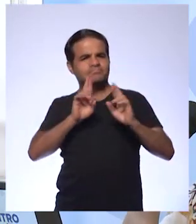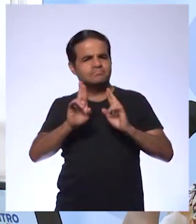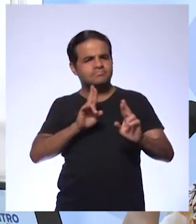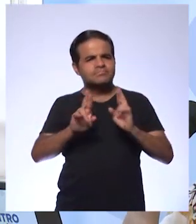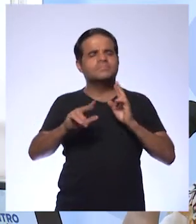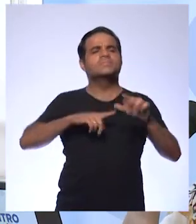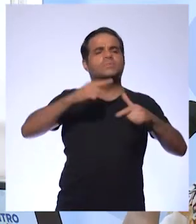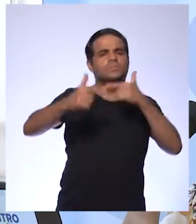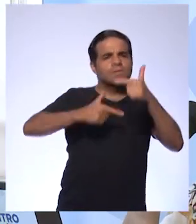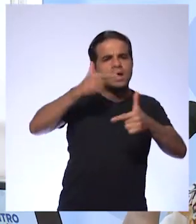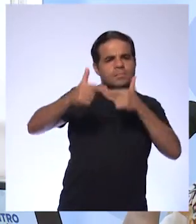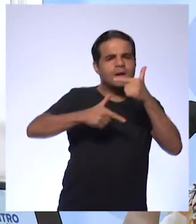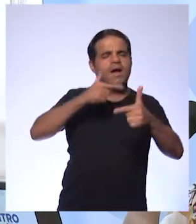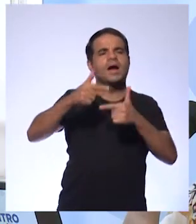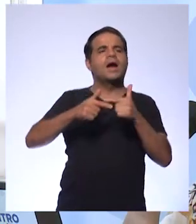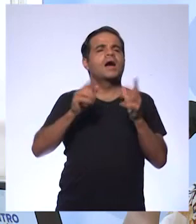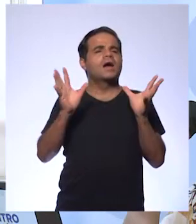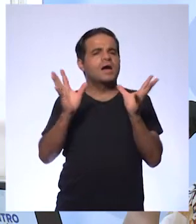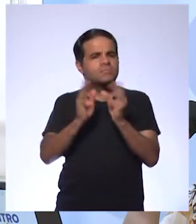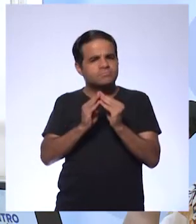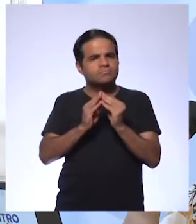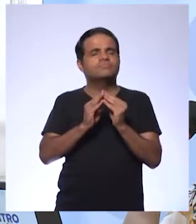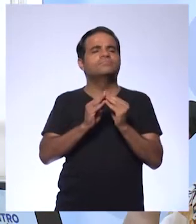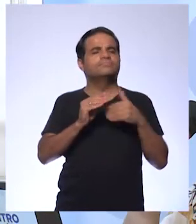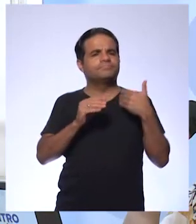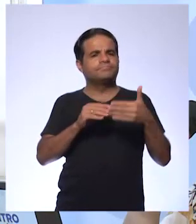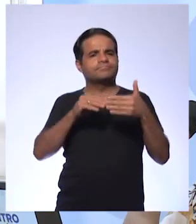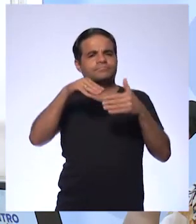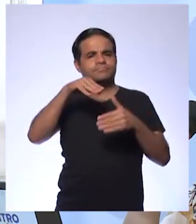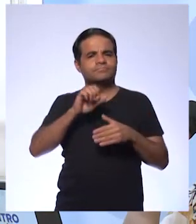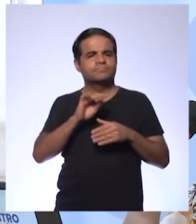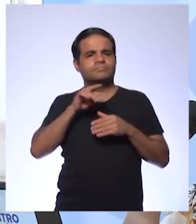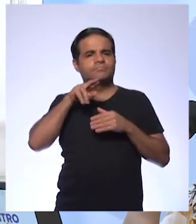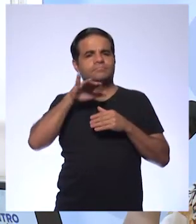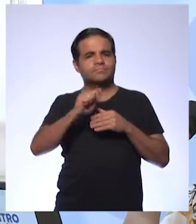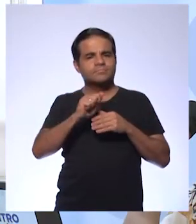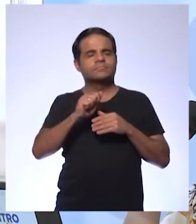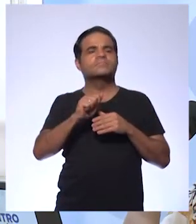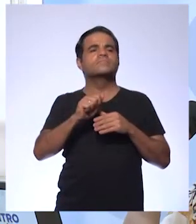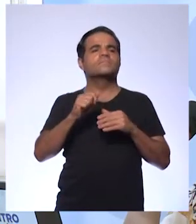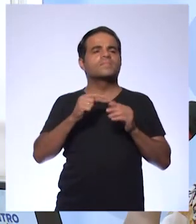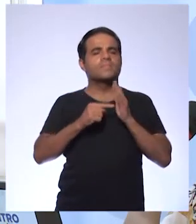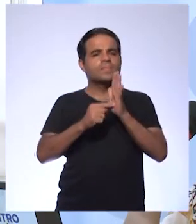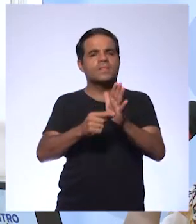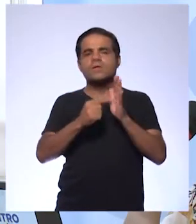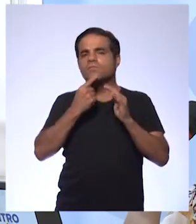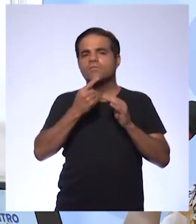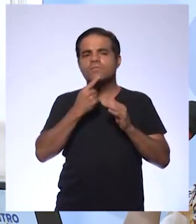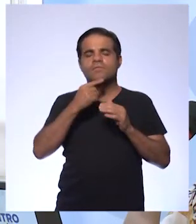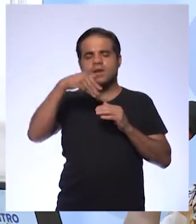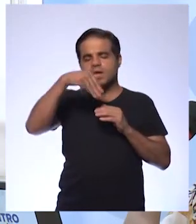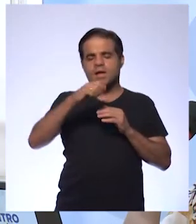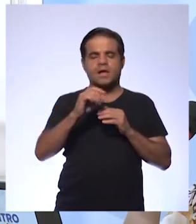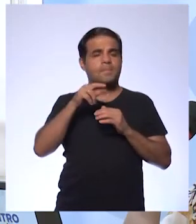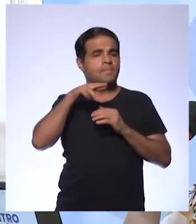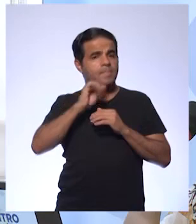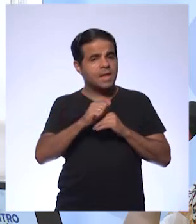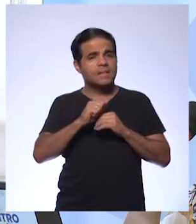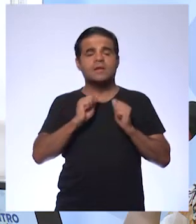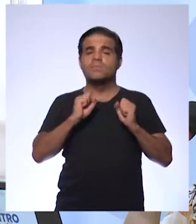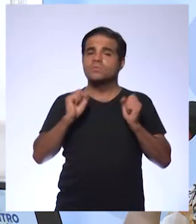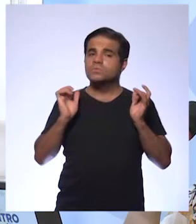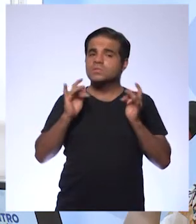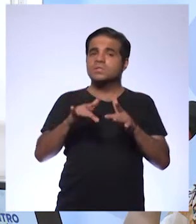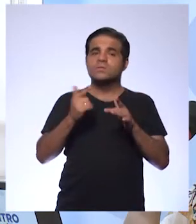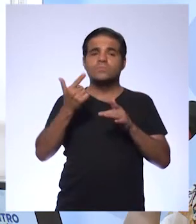um trabalho de rima e métrica, gente, eu não vou falar da métrica aqui, posso deixar para um outro